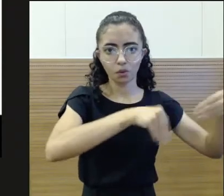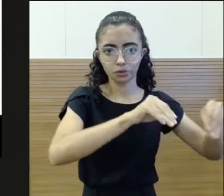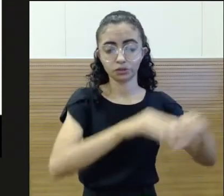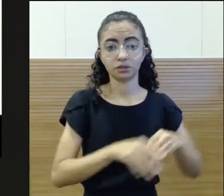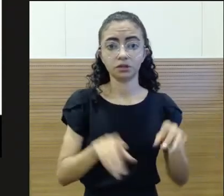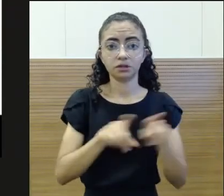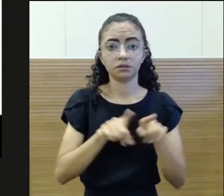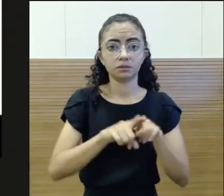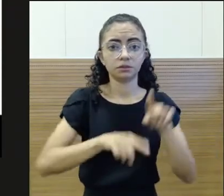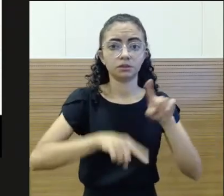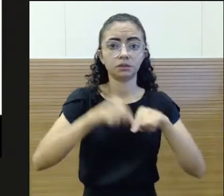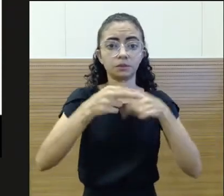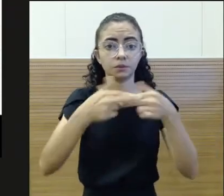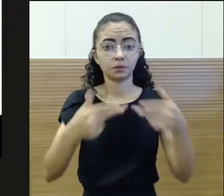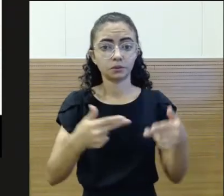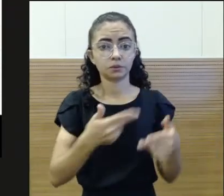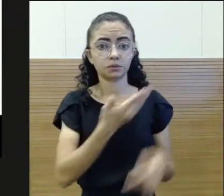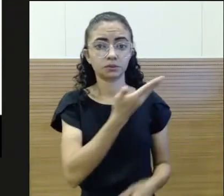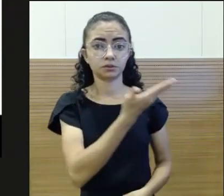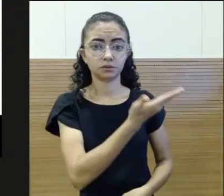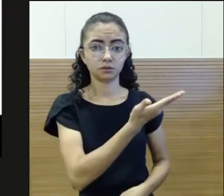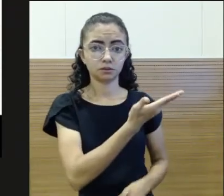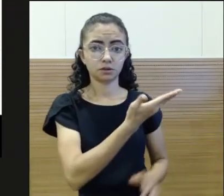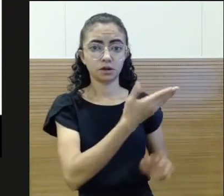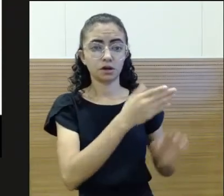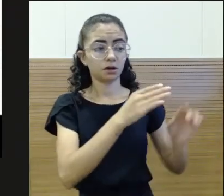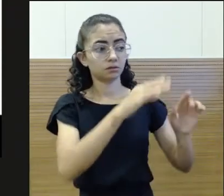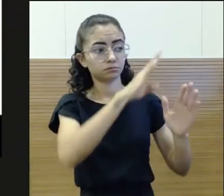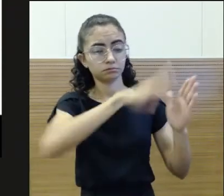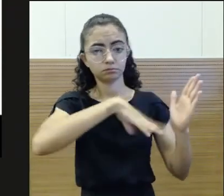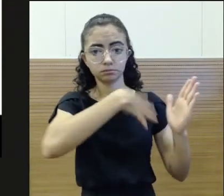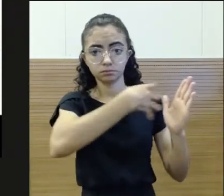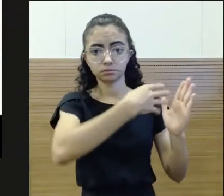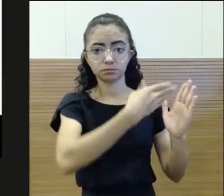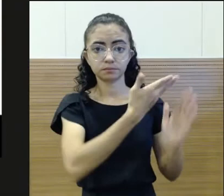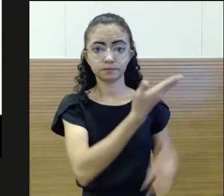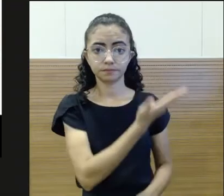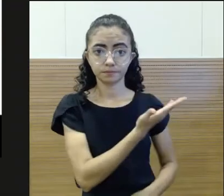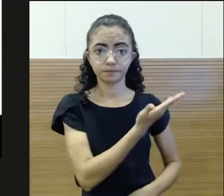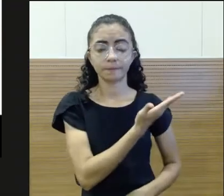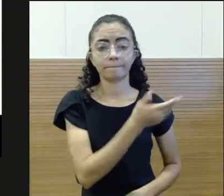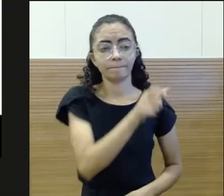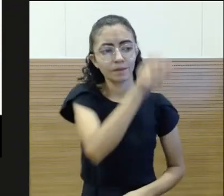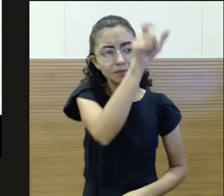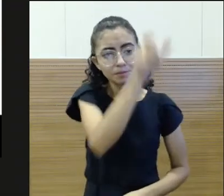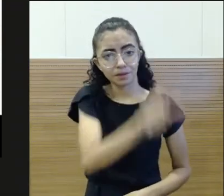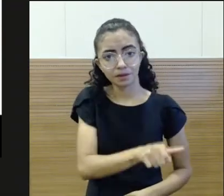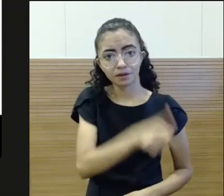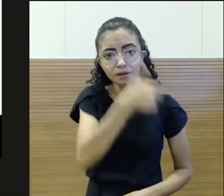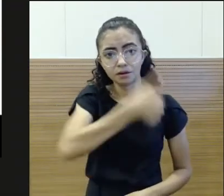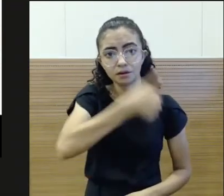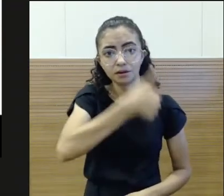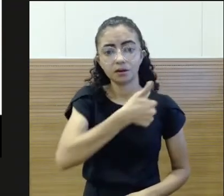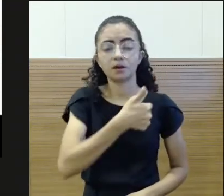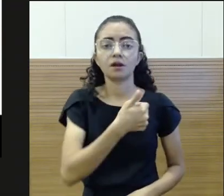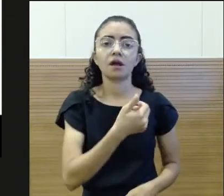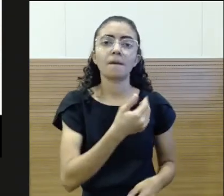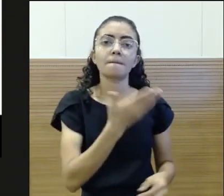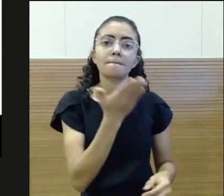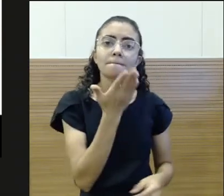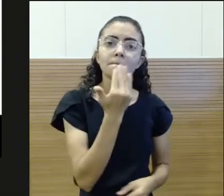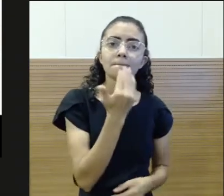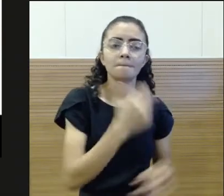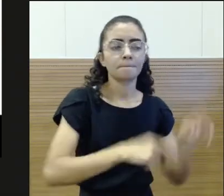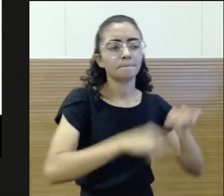na primeira coluna, os resultados de produtos empacotados que poderiam ser, por exemplo, minimamente